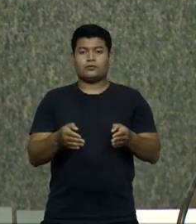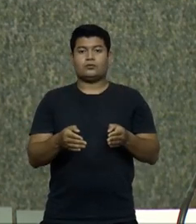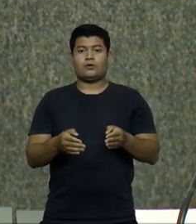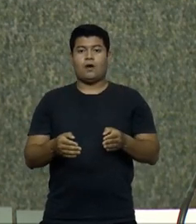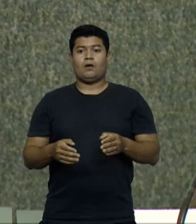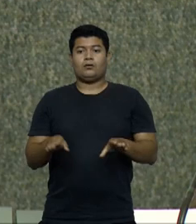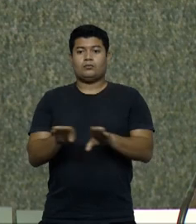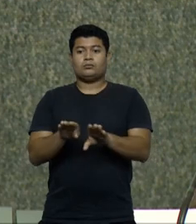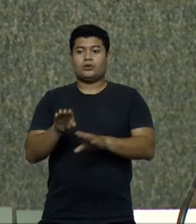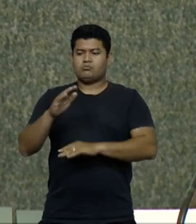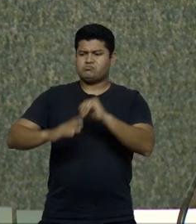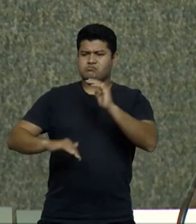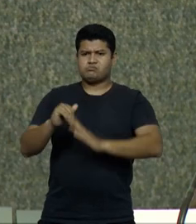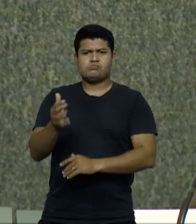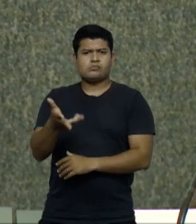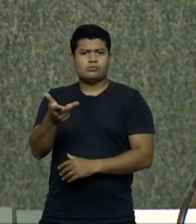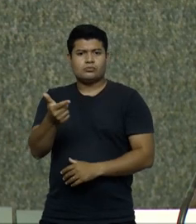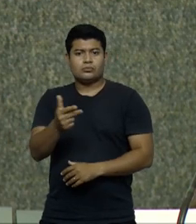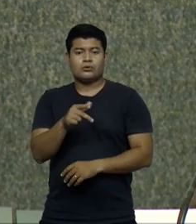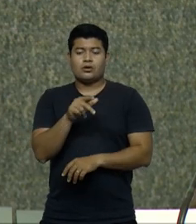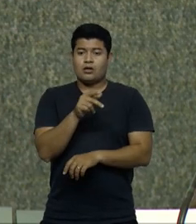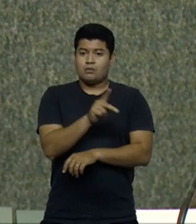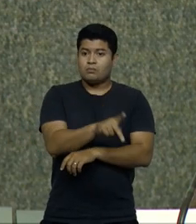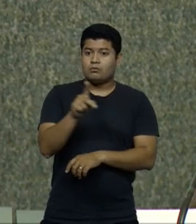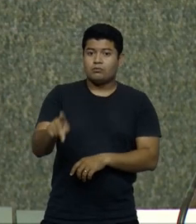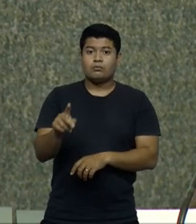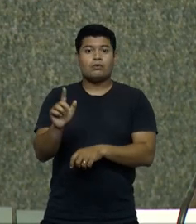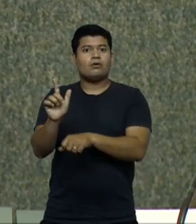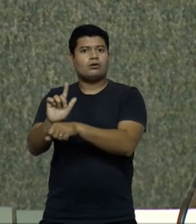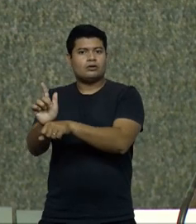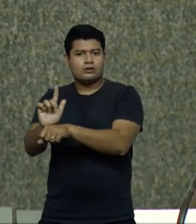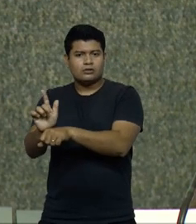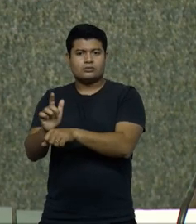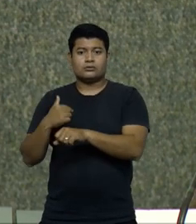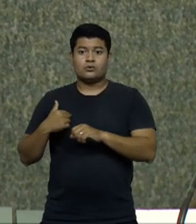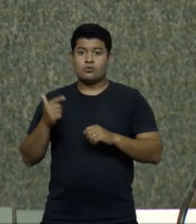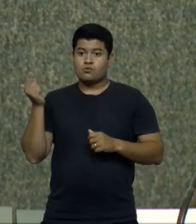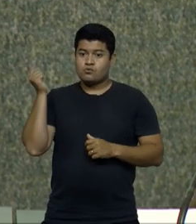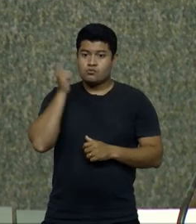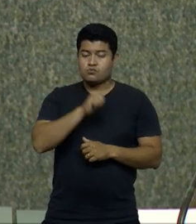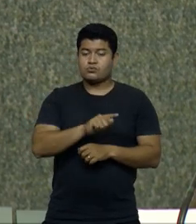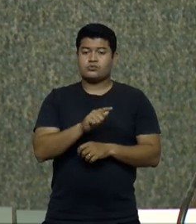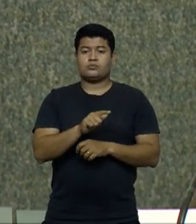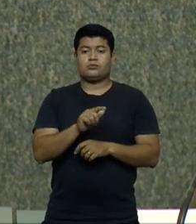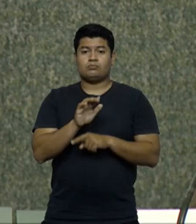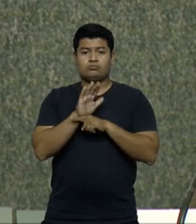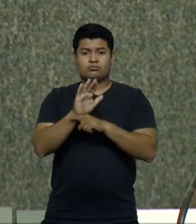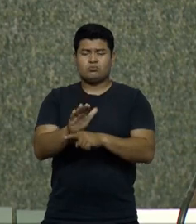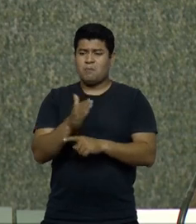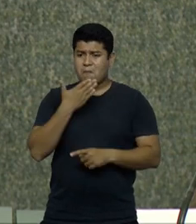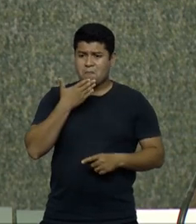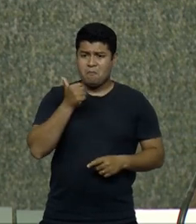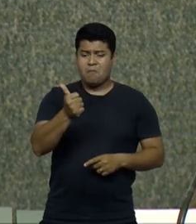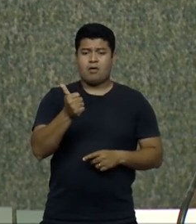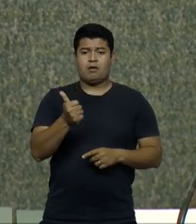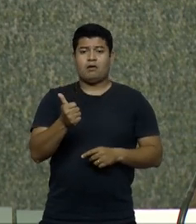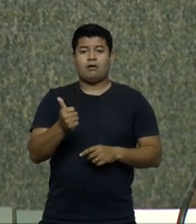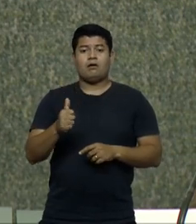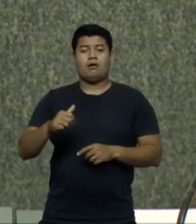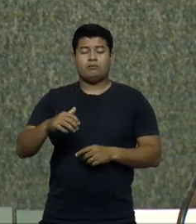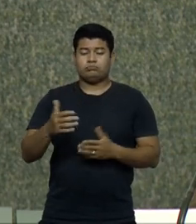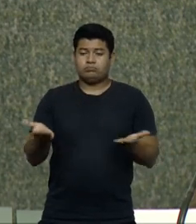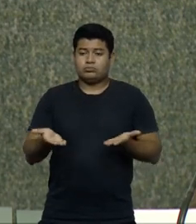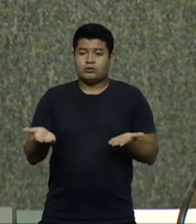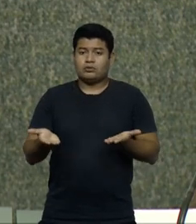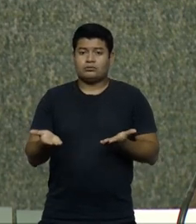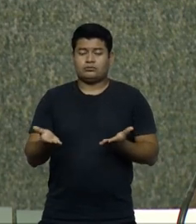nossos gestores conseguiu entregar uns melhores processos aí de educação durante